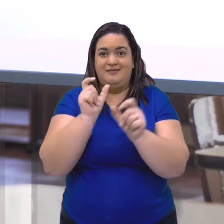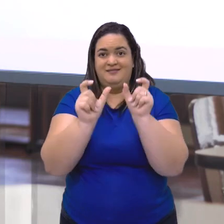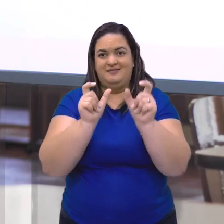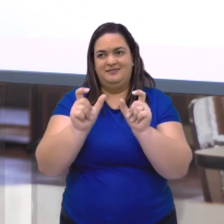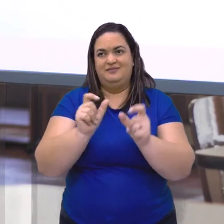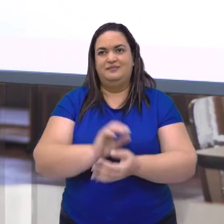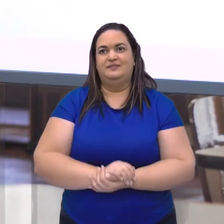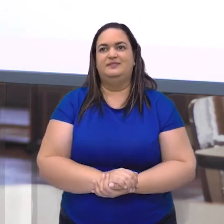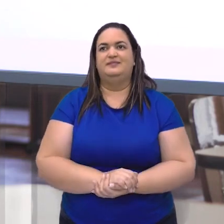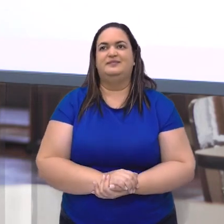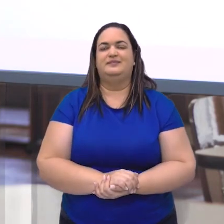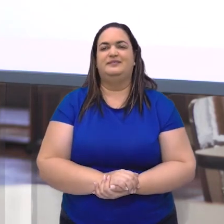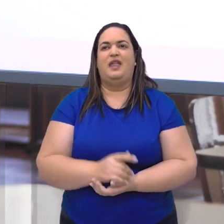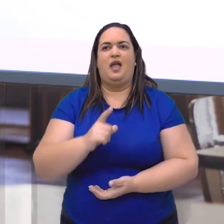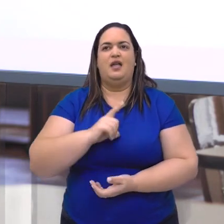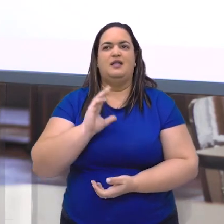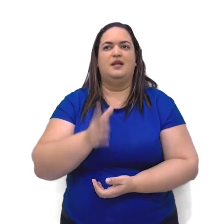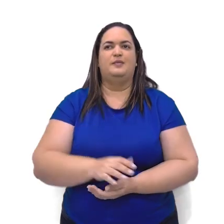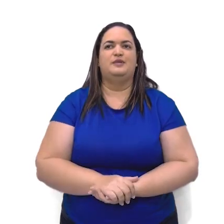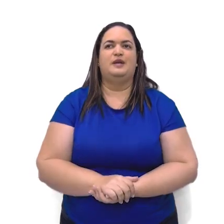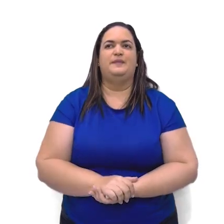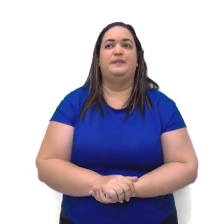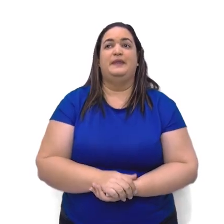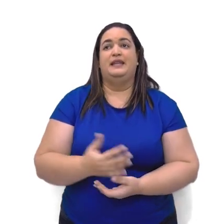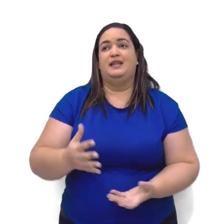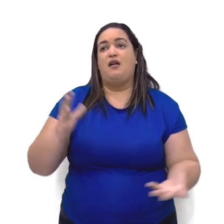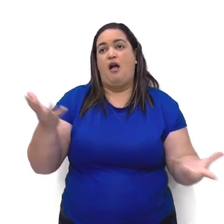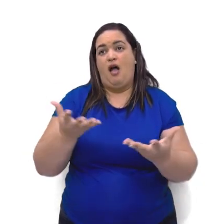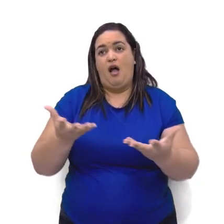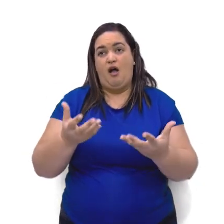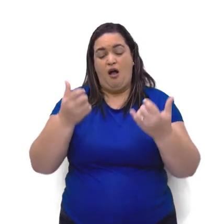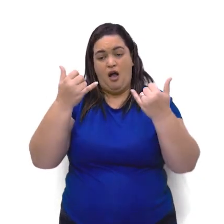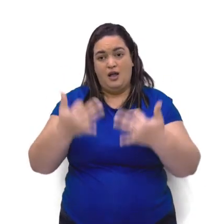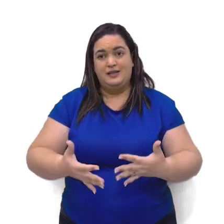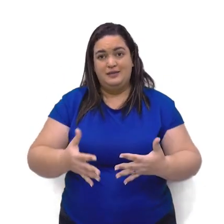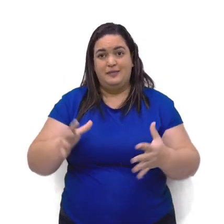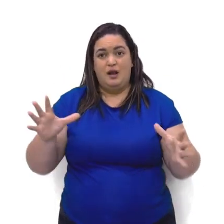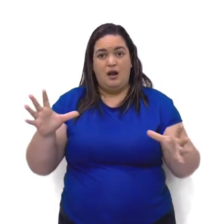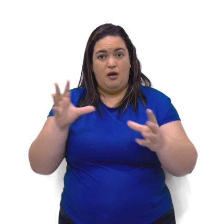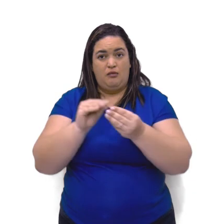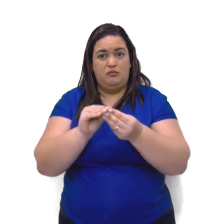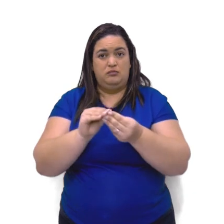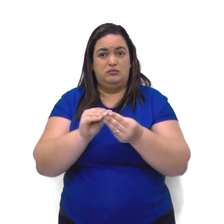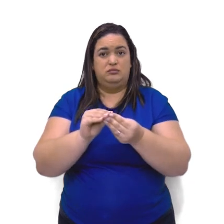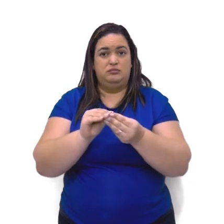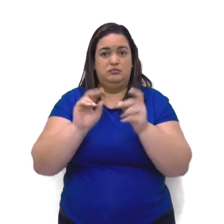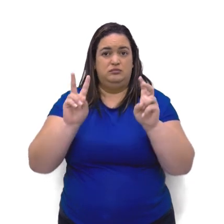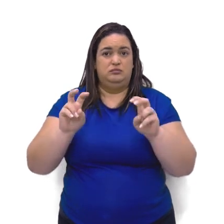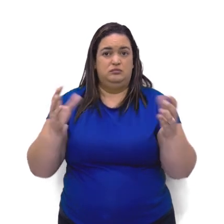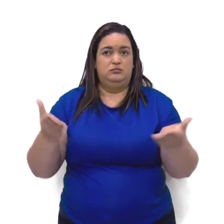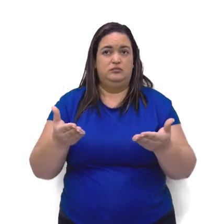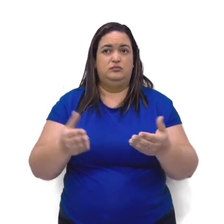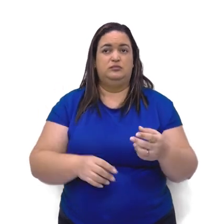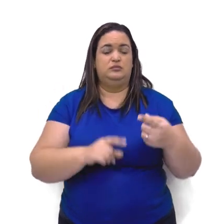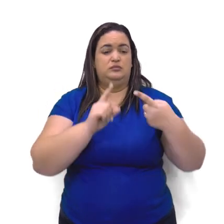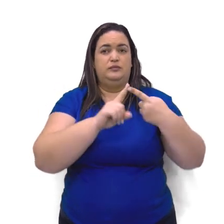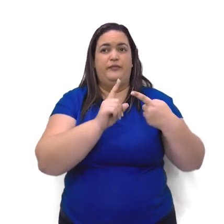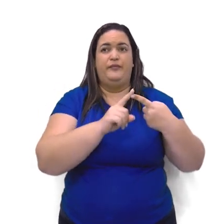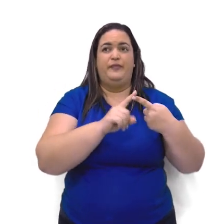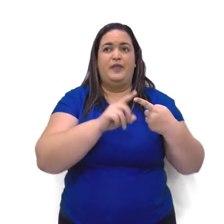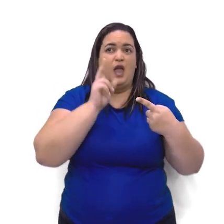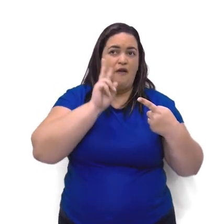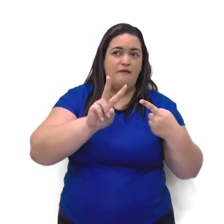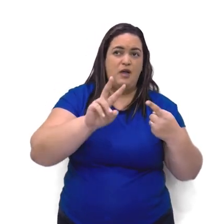a gente tem lá. Então, sistematizando aí novamente, né, o que vimos, revisamos o sentido geral